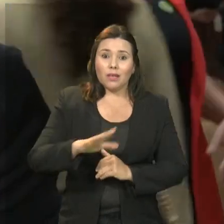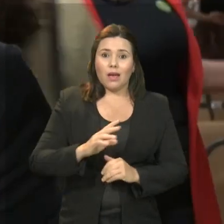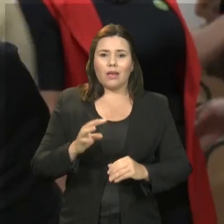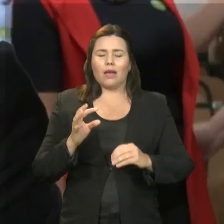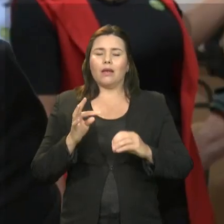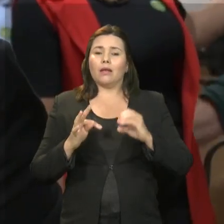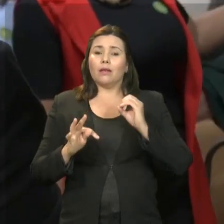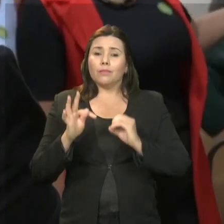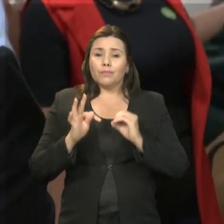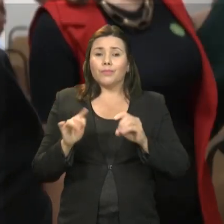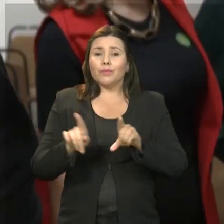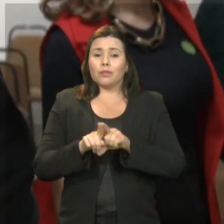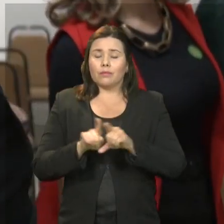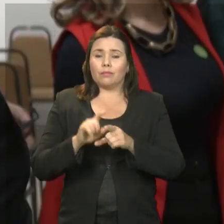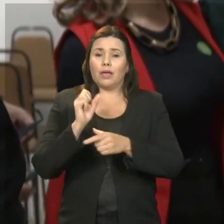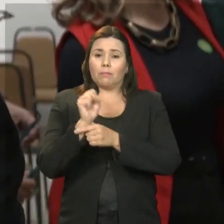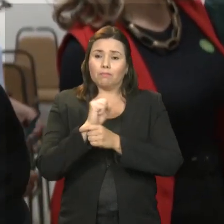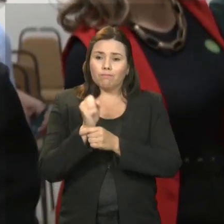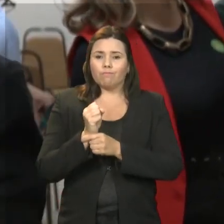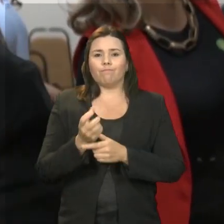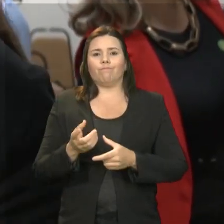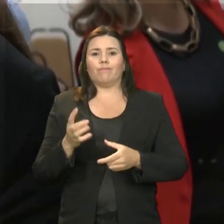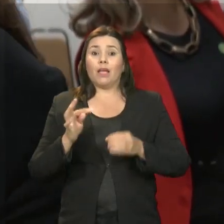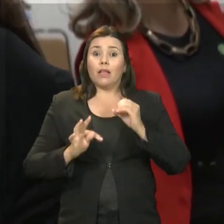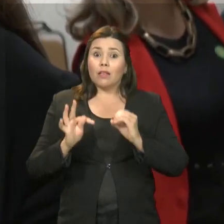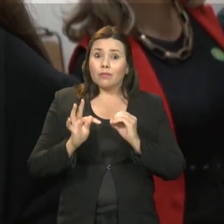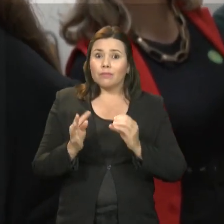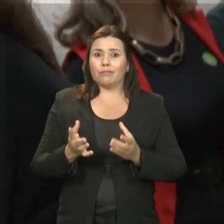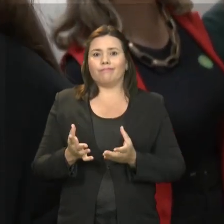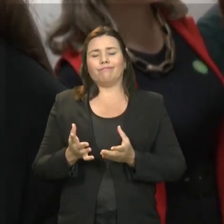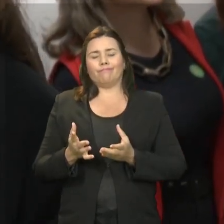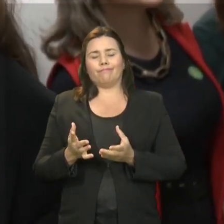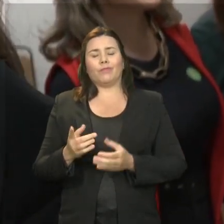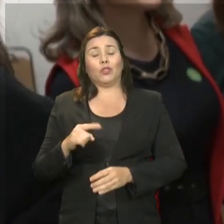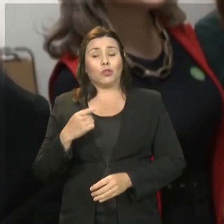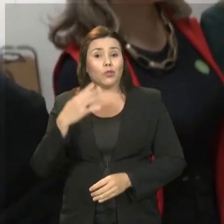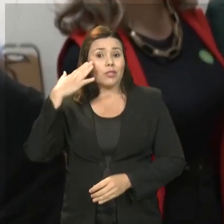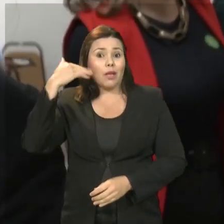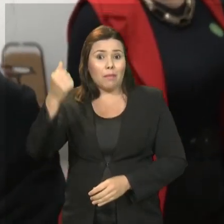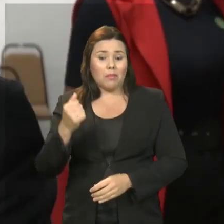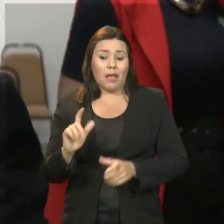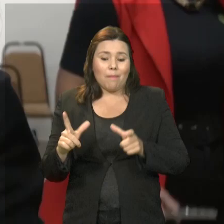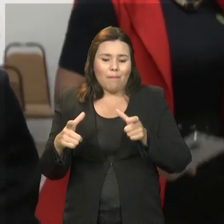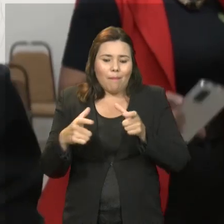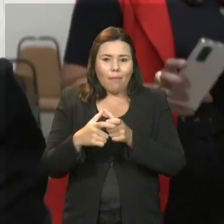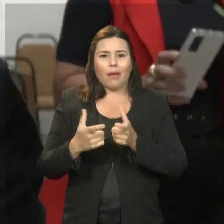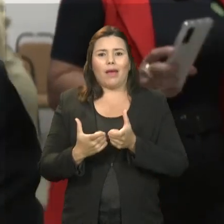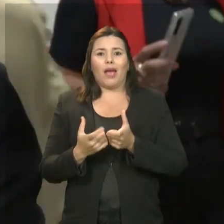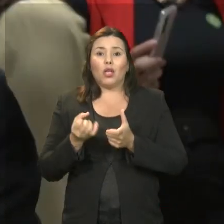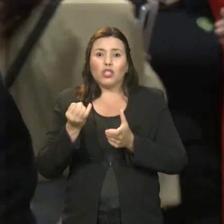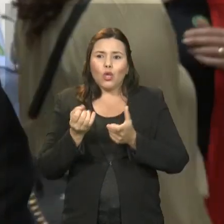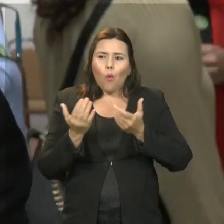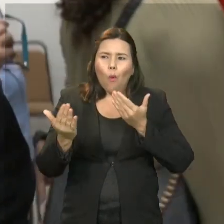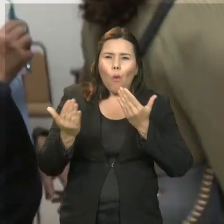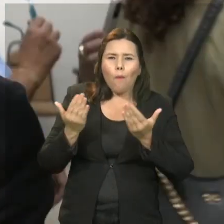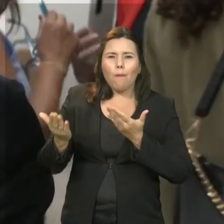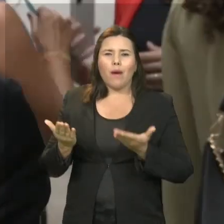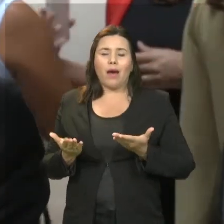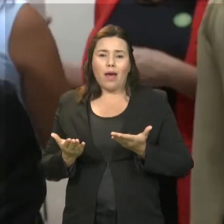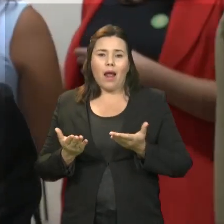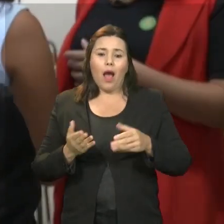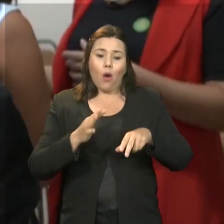Quantitativa especialmente em relação à terapia ocupacional, que como nós vimos aqui, o nosso número de terapias ocupacionais está muito aquém